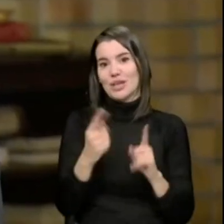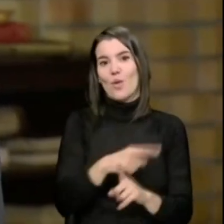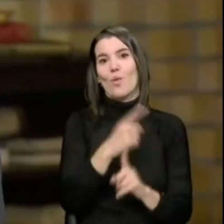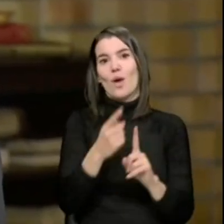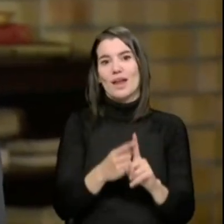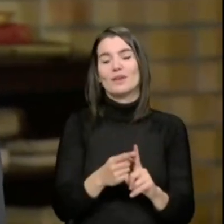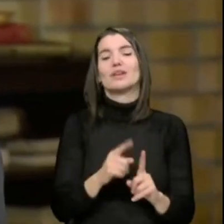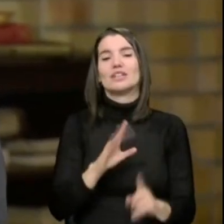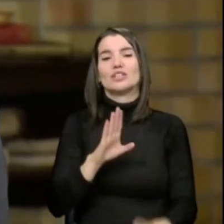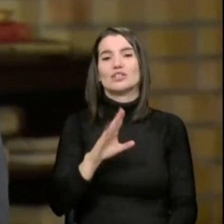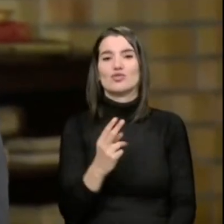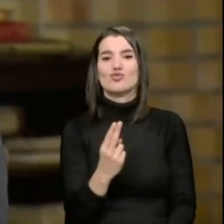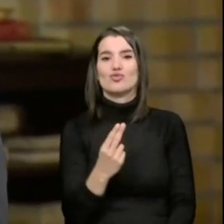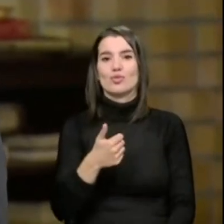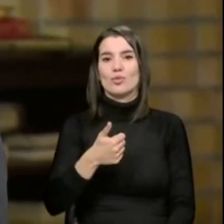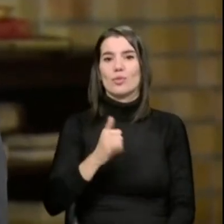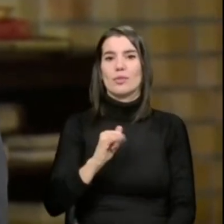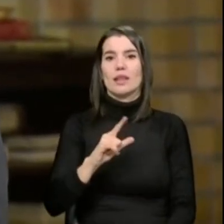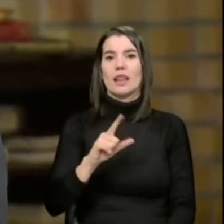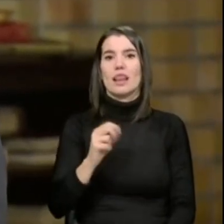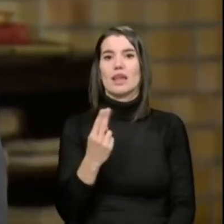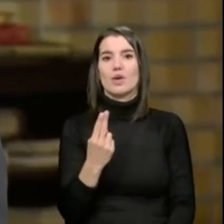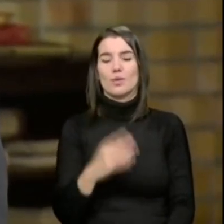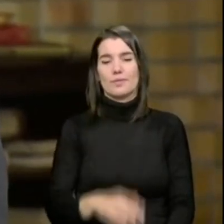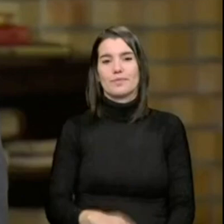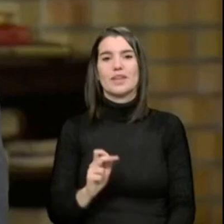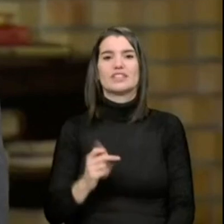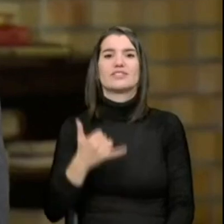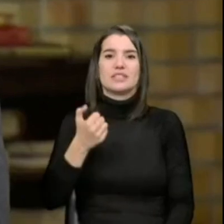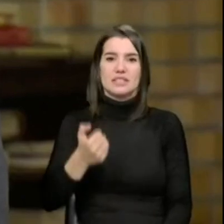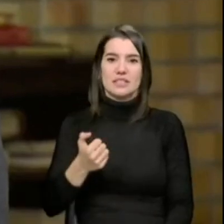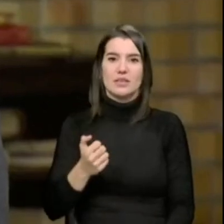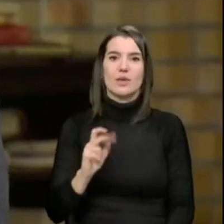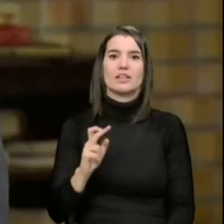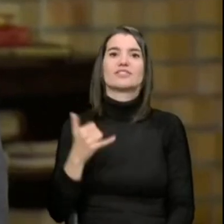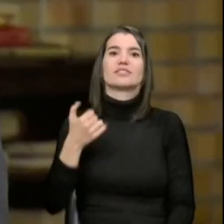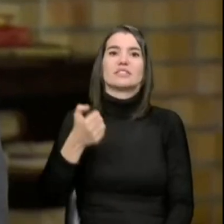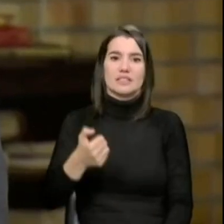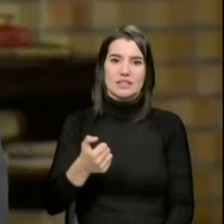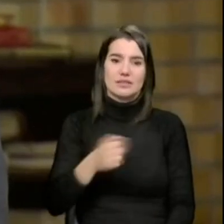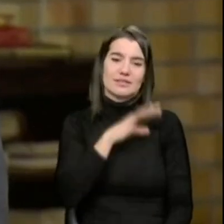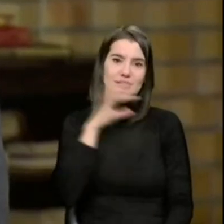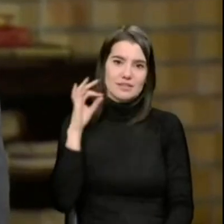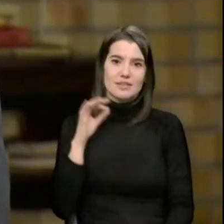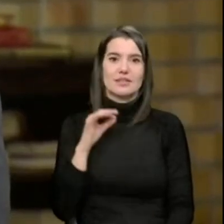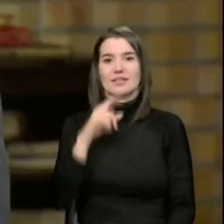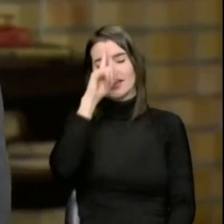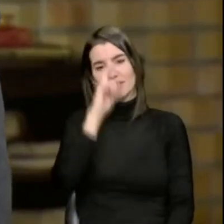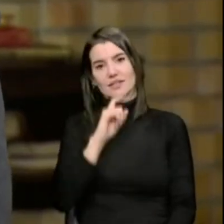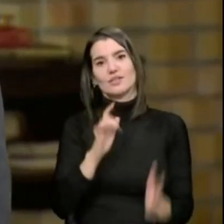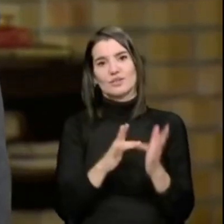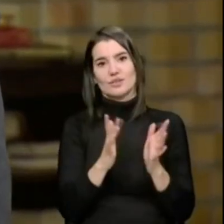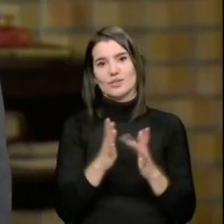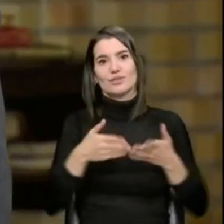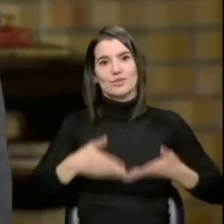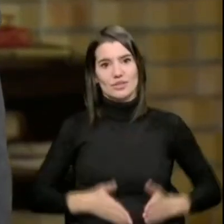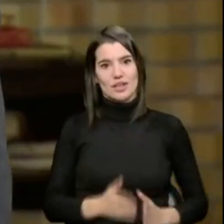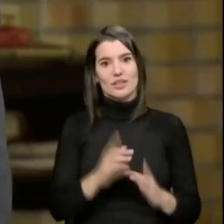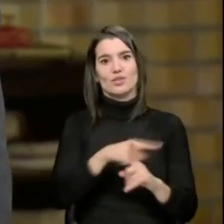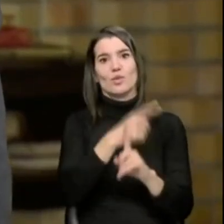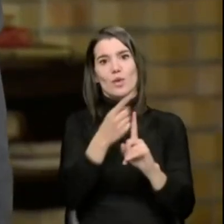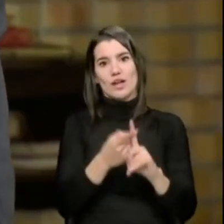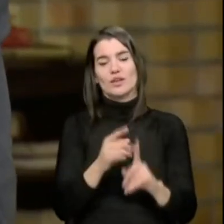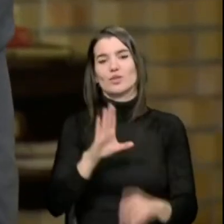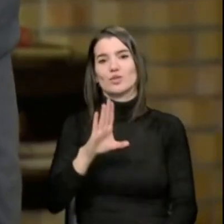jubileu, chamamos assim. Portanto, de 25 a 25 anos, recordando o nascimento de Jesus, é um ano